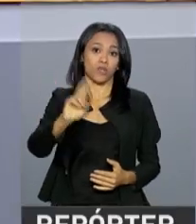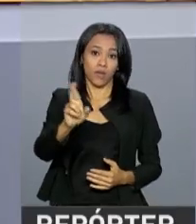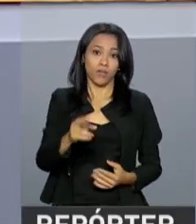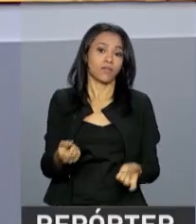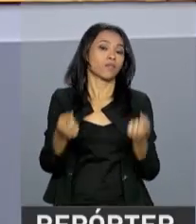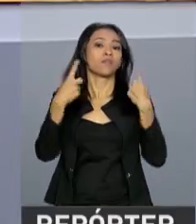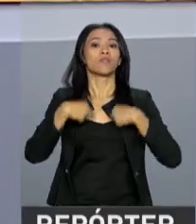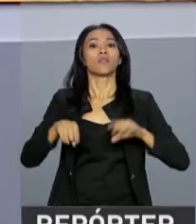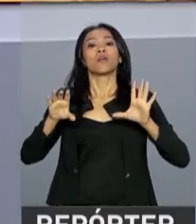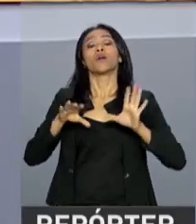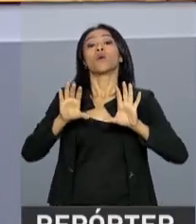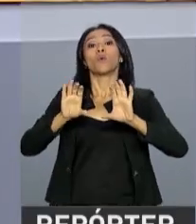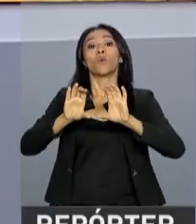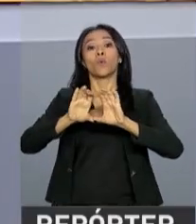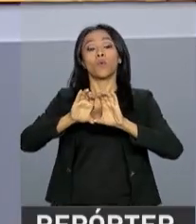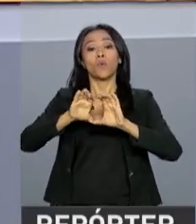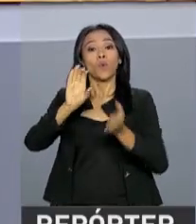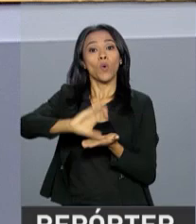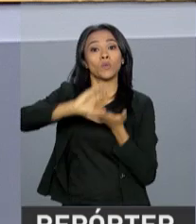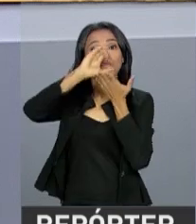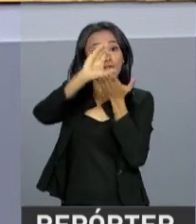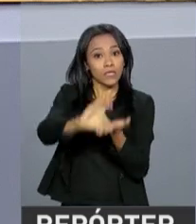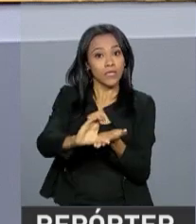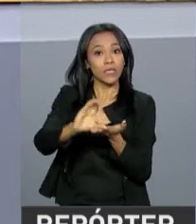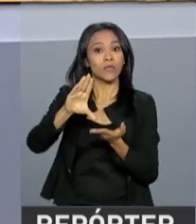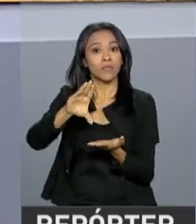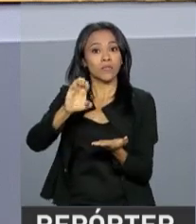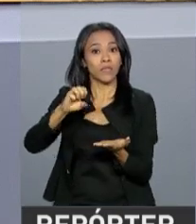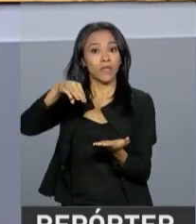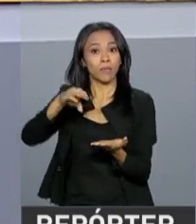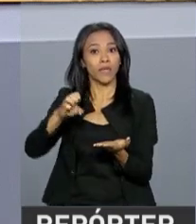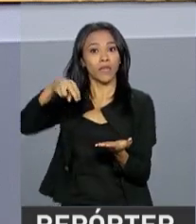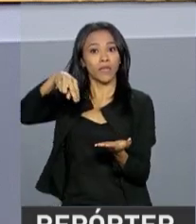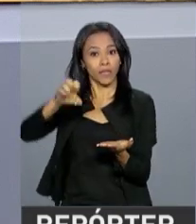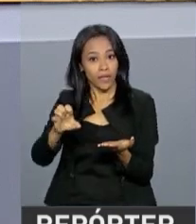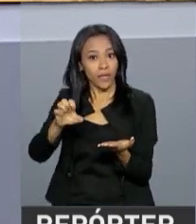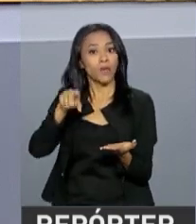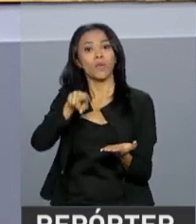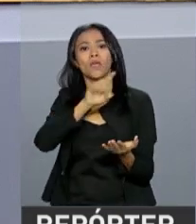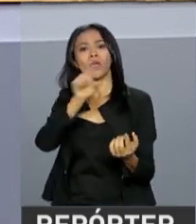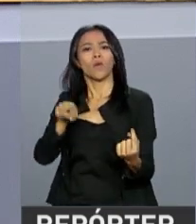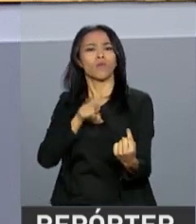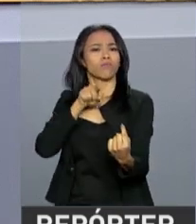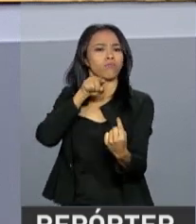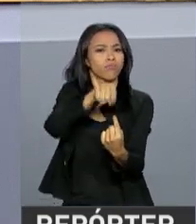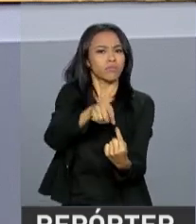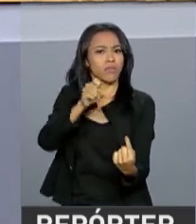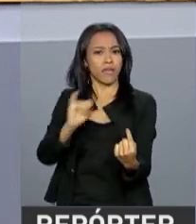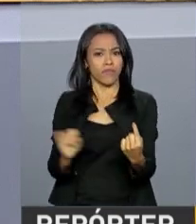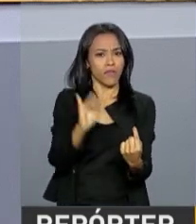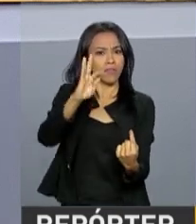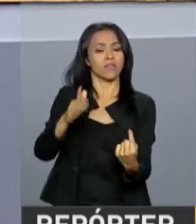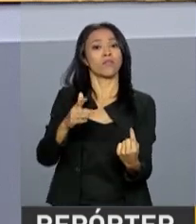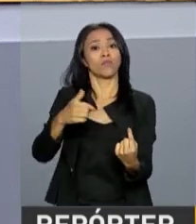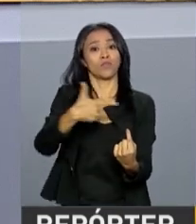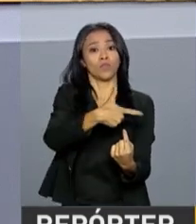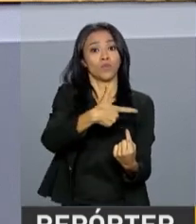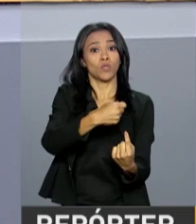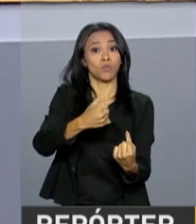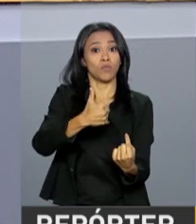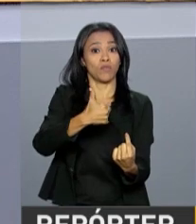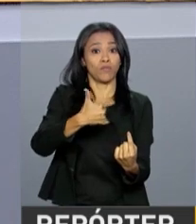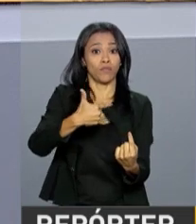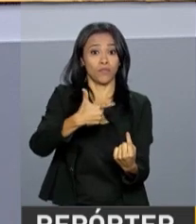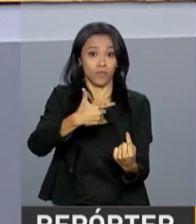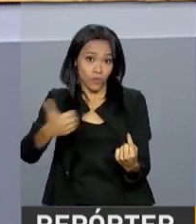nacional cmn definiu centro da meta de inflação para 2011 21 que será abaixo de 4% para o